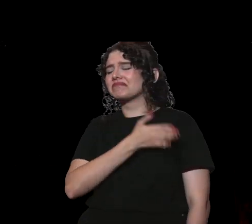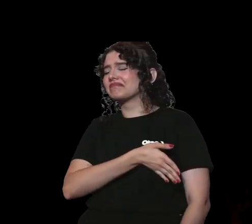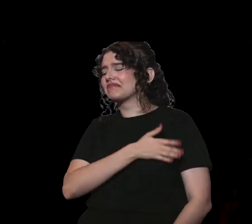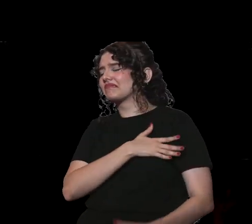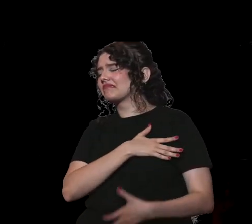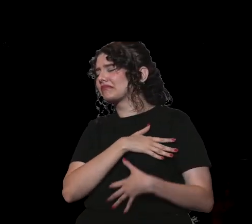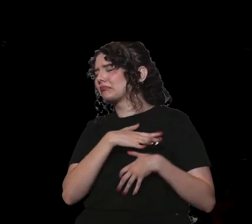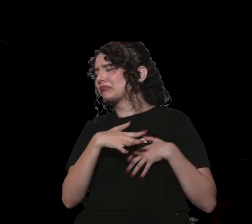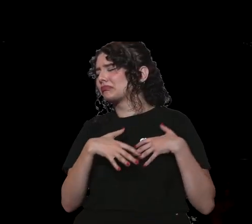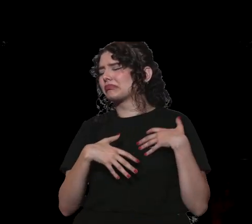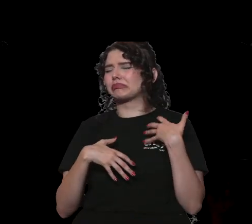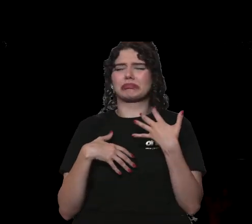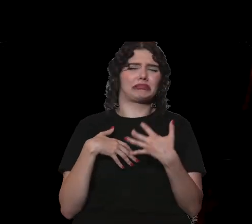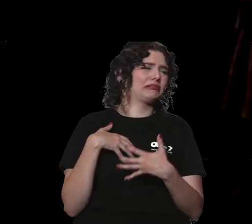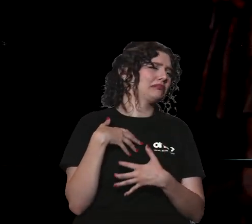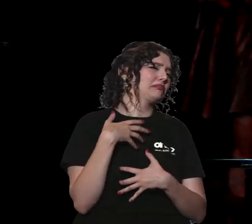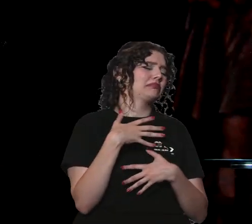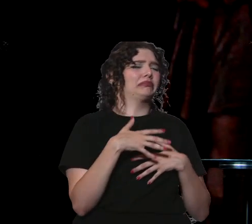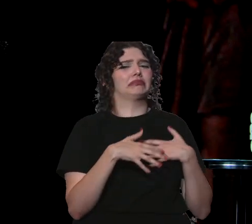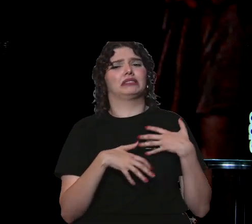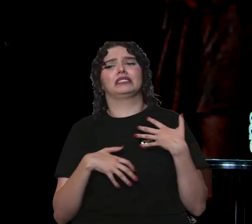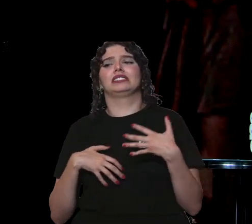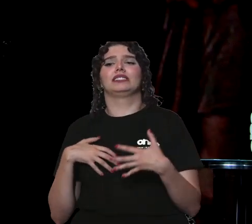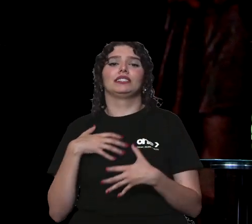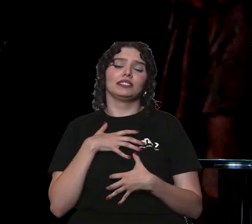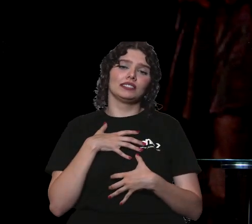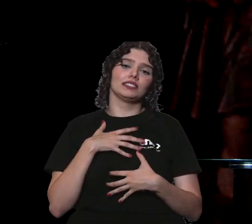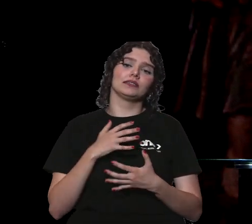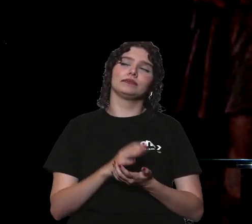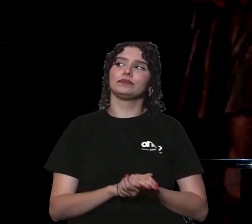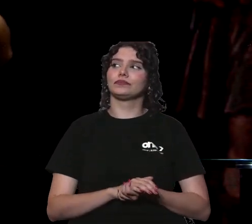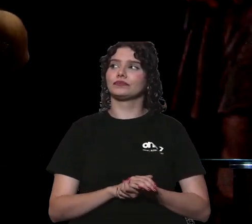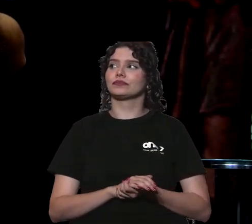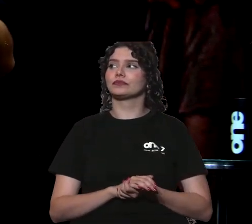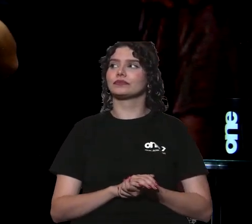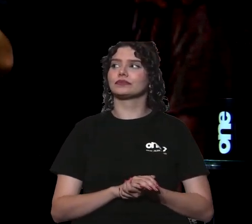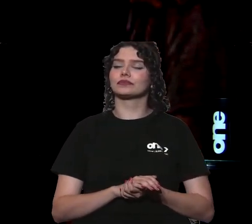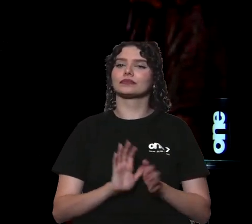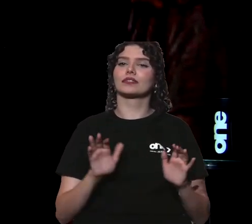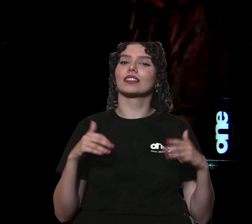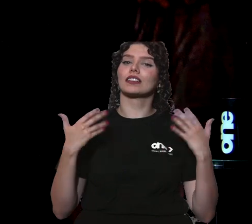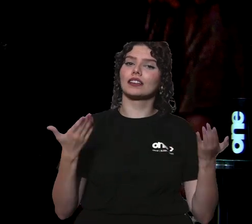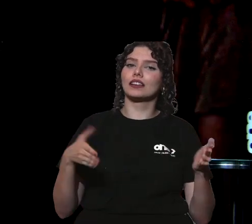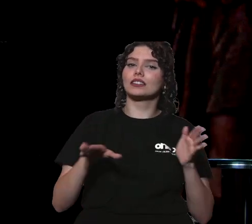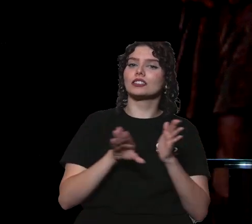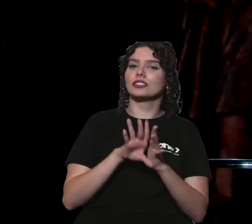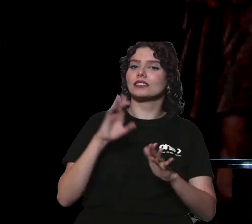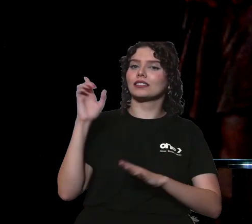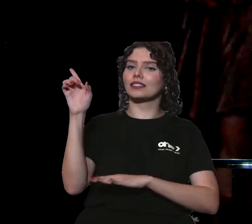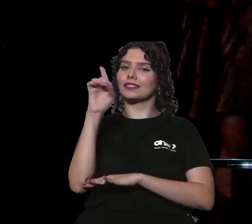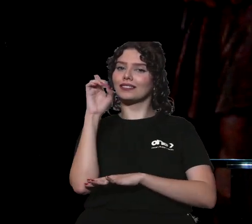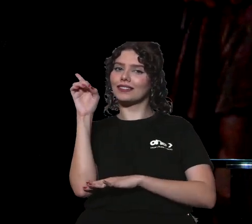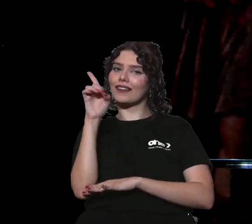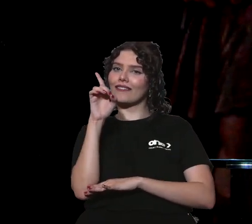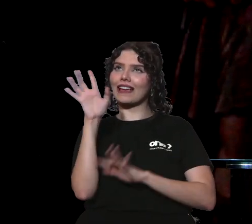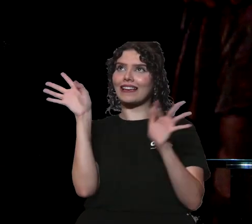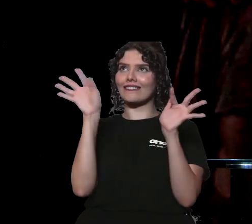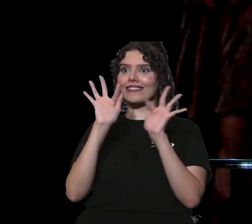dela. Uma bagunça. E aí, chega Davi feliz na